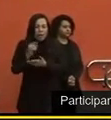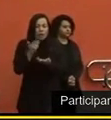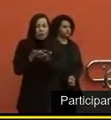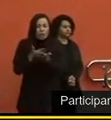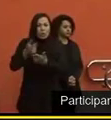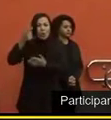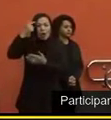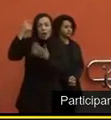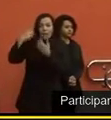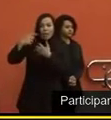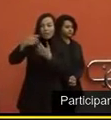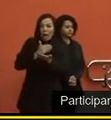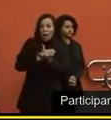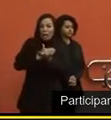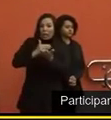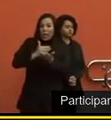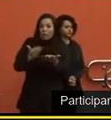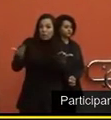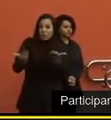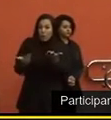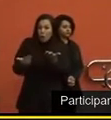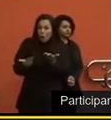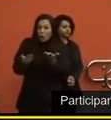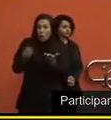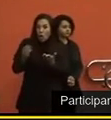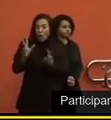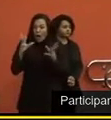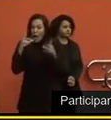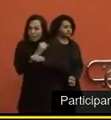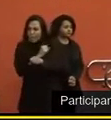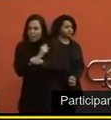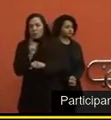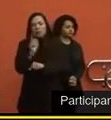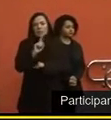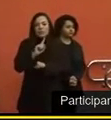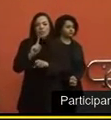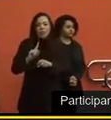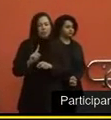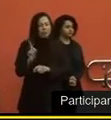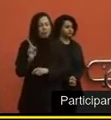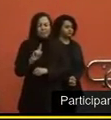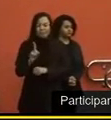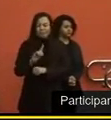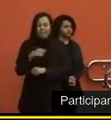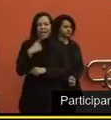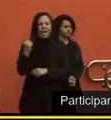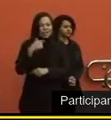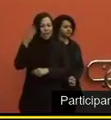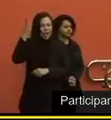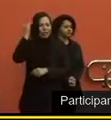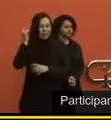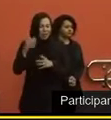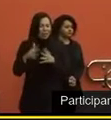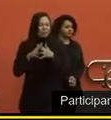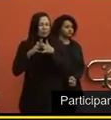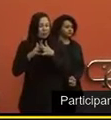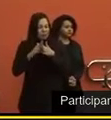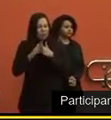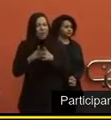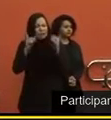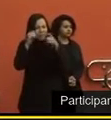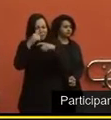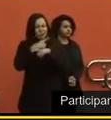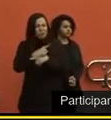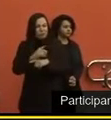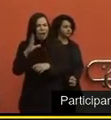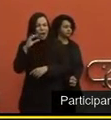reflexões que não se iniciou e exauriu em um sopro. Muito pelo contrário. Todos sabemos das dificuldades de um